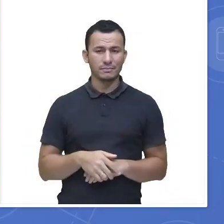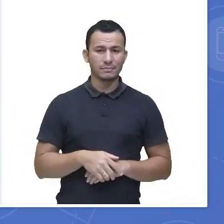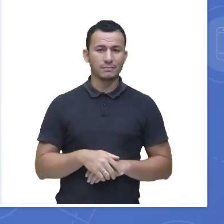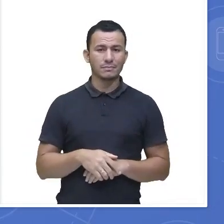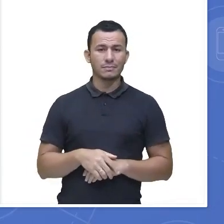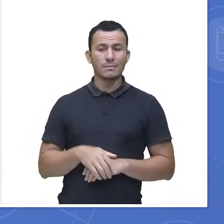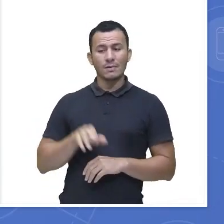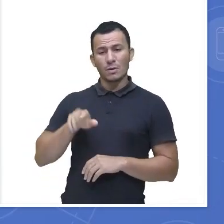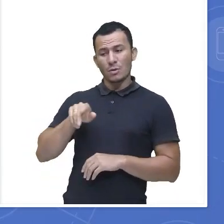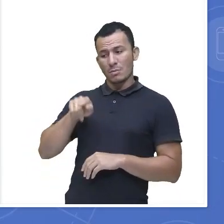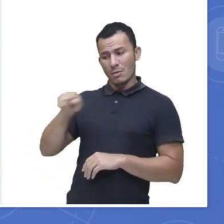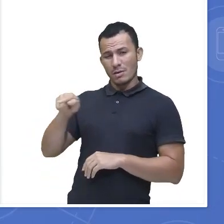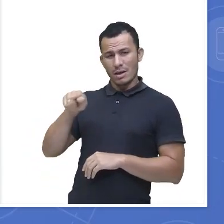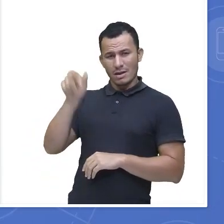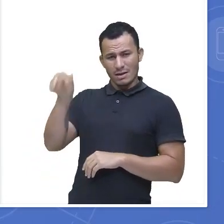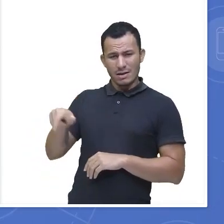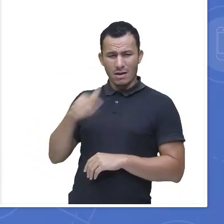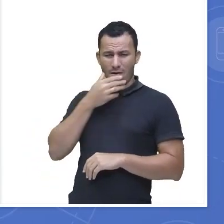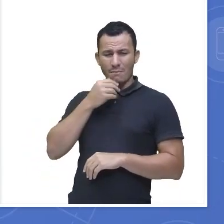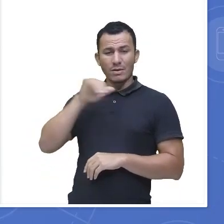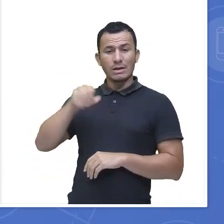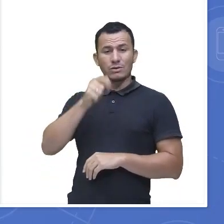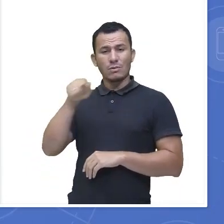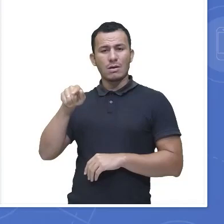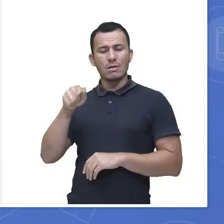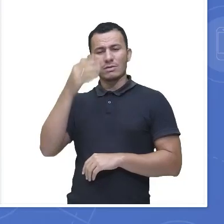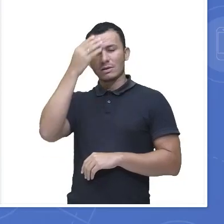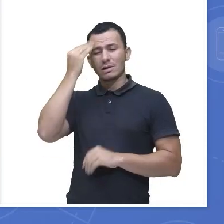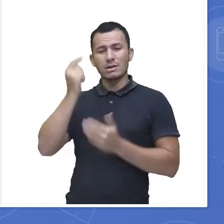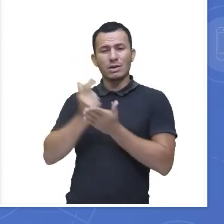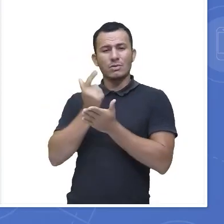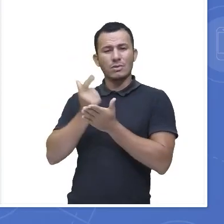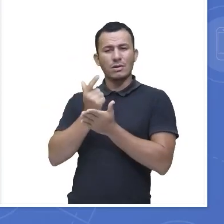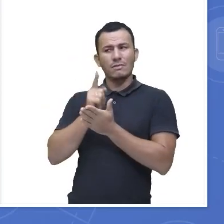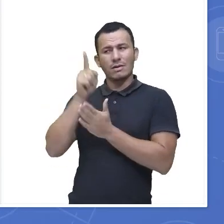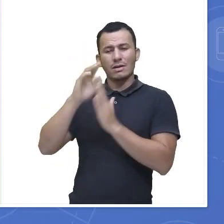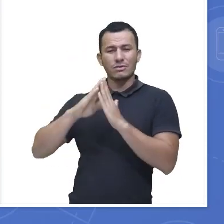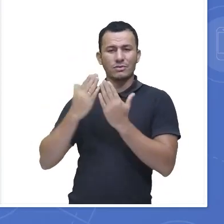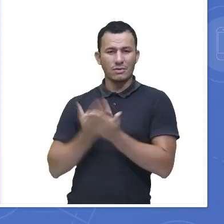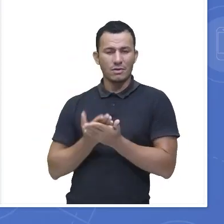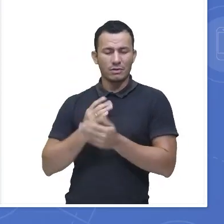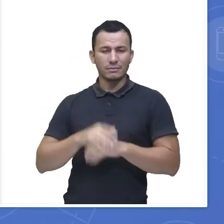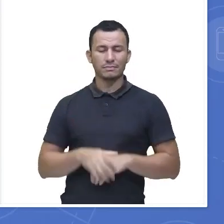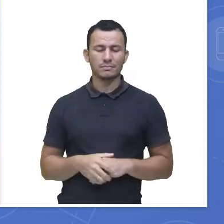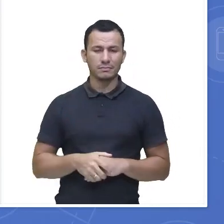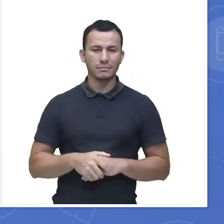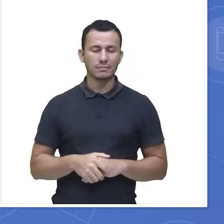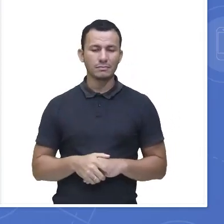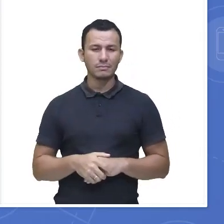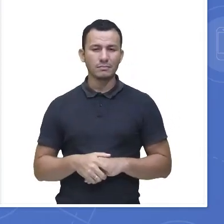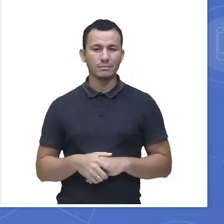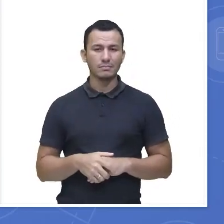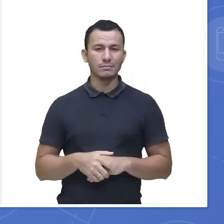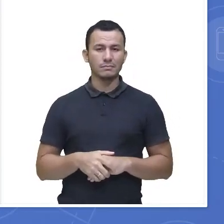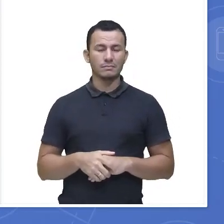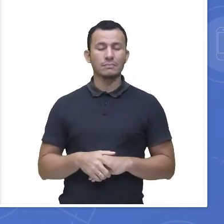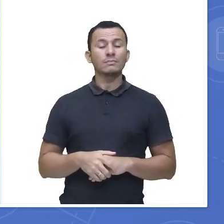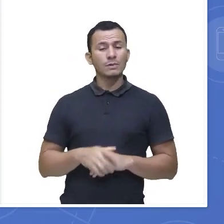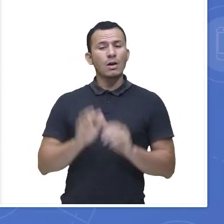João esqueceu o seu livro na escola. Olha aqui. Essa informação contida aqui nesse enunciado, a partir dela, é possível que